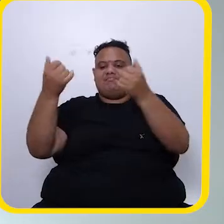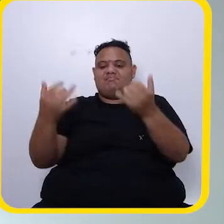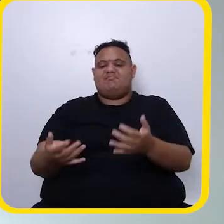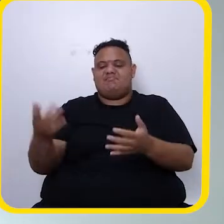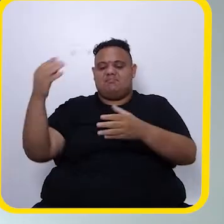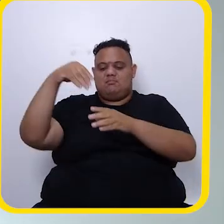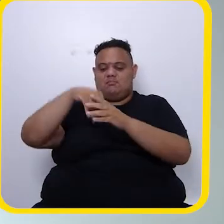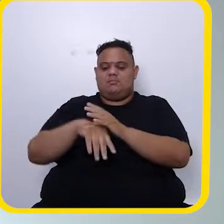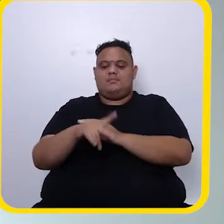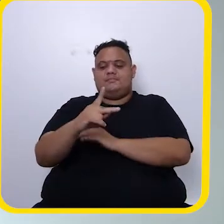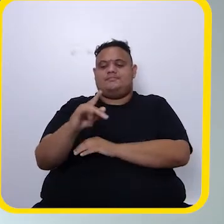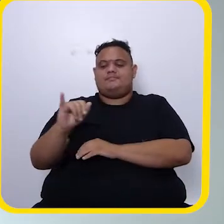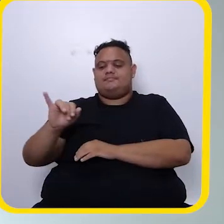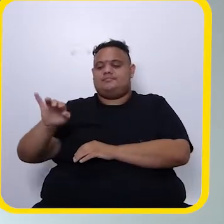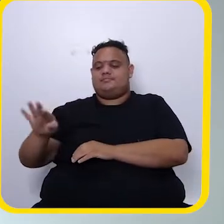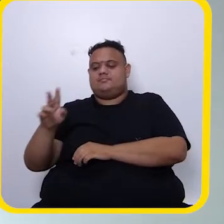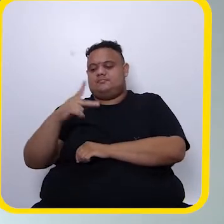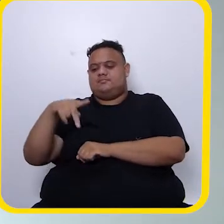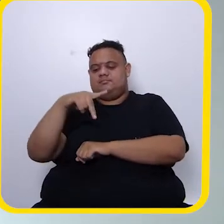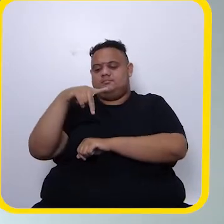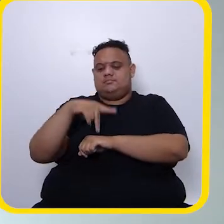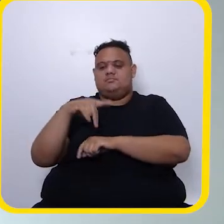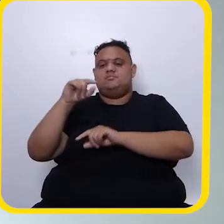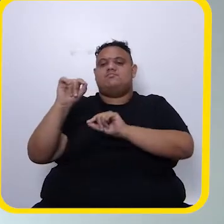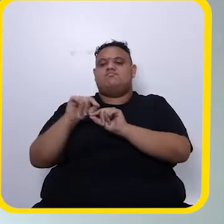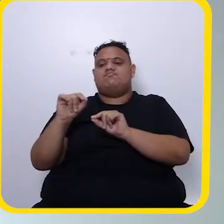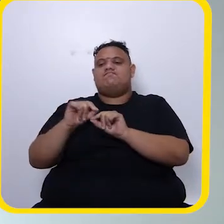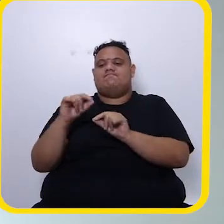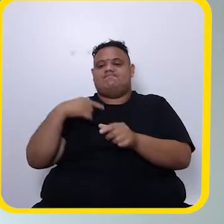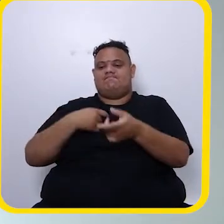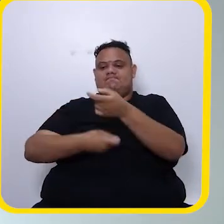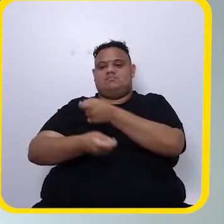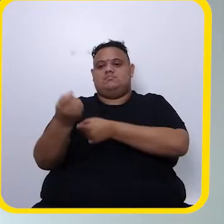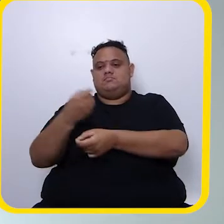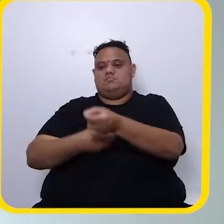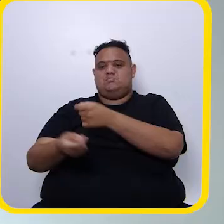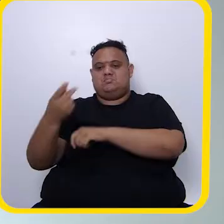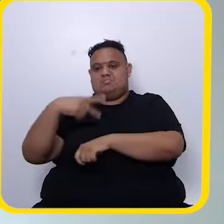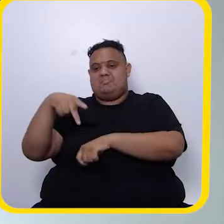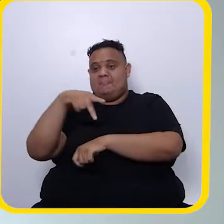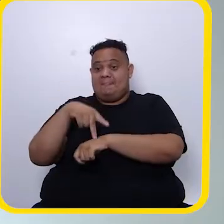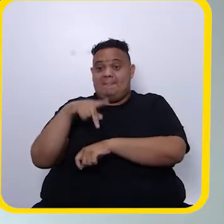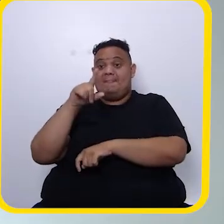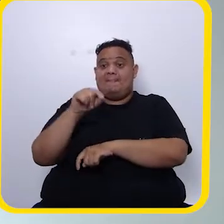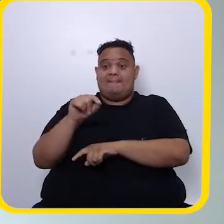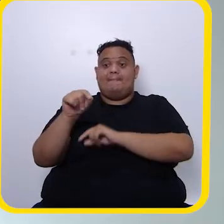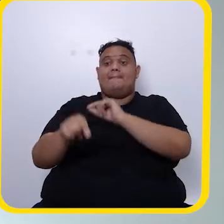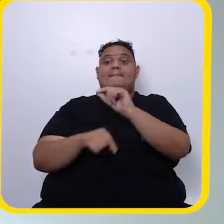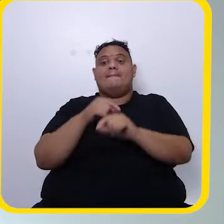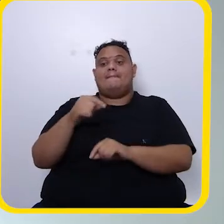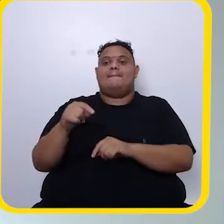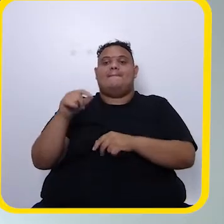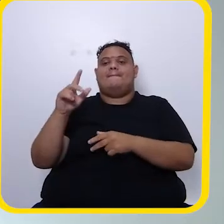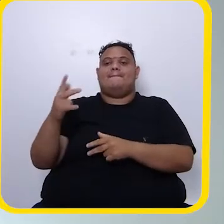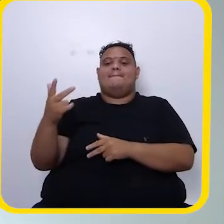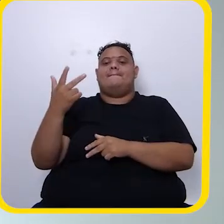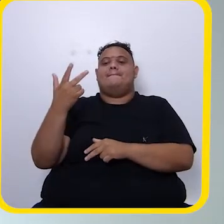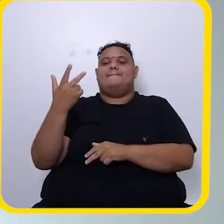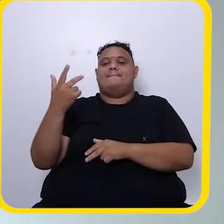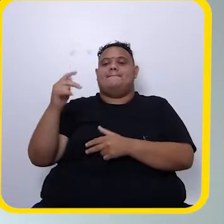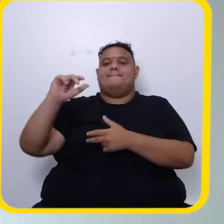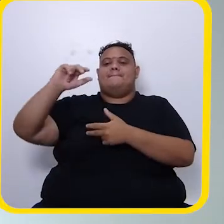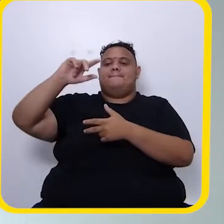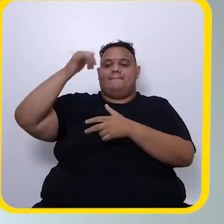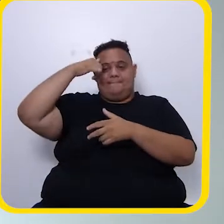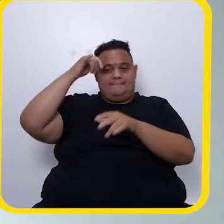que destaca, né, dentro do PIB desses países, o que realmente faz a economia desses países girar é a